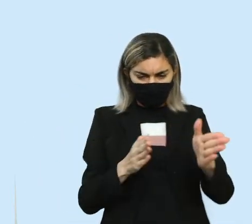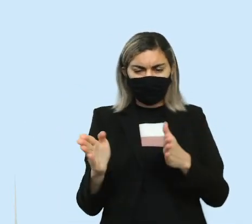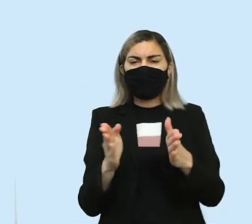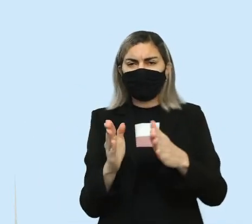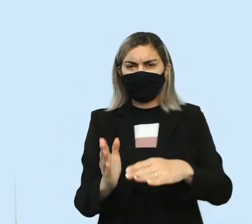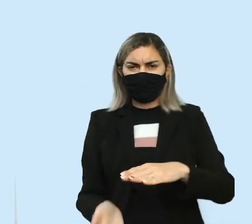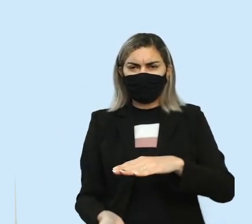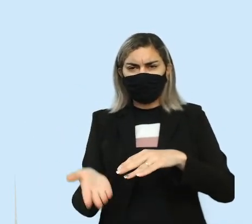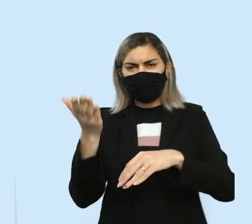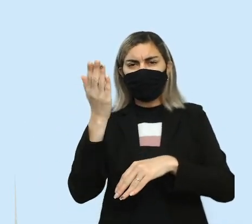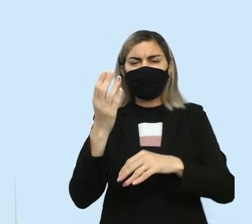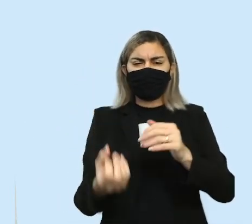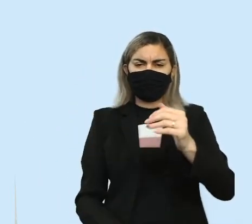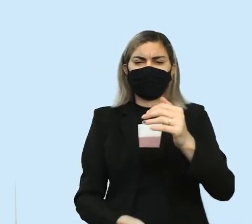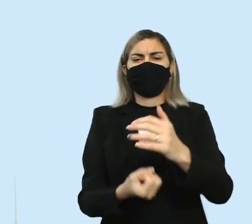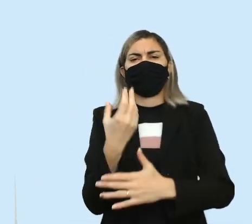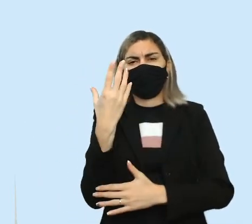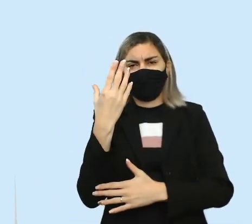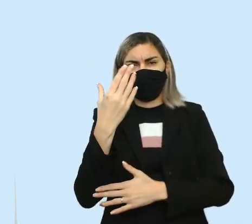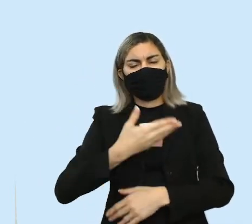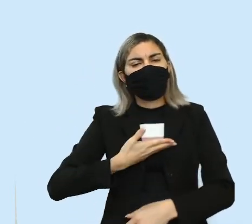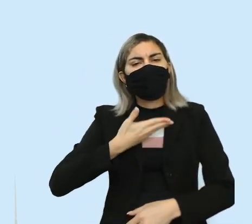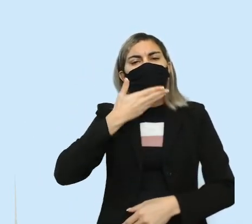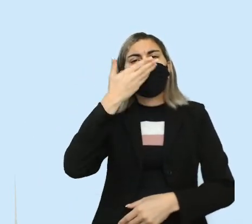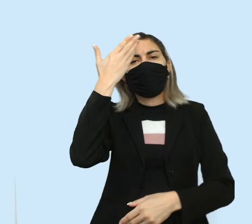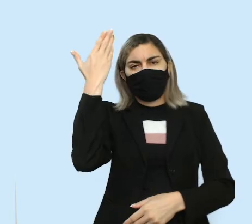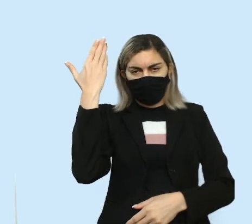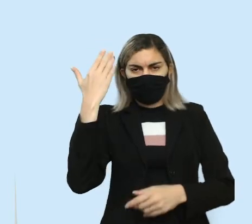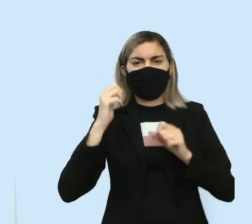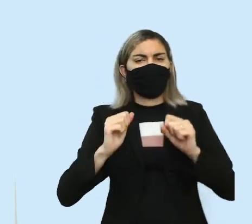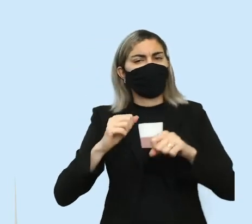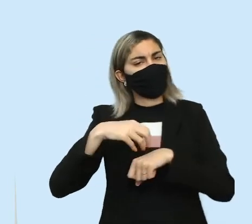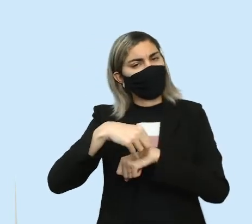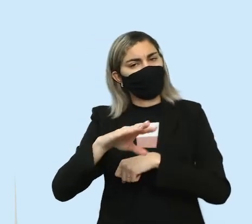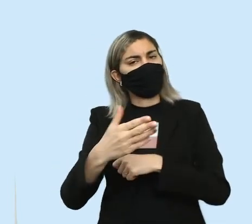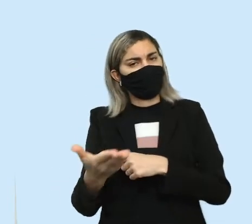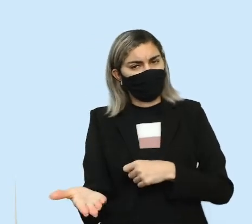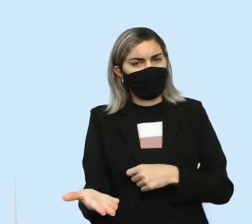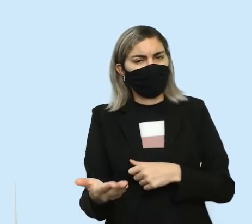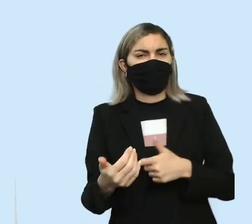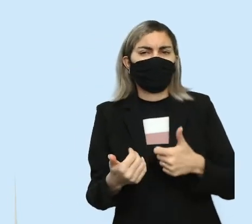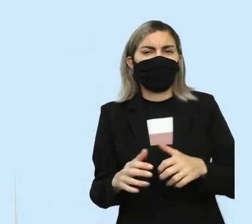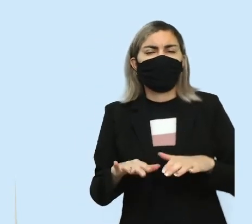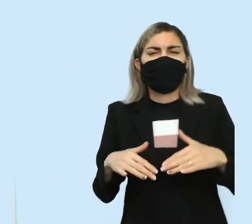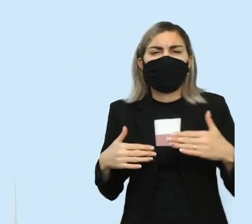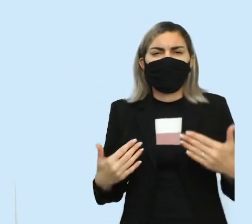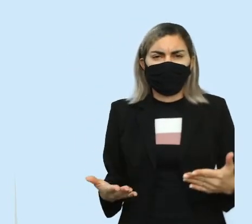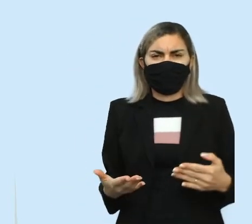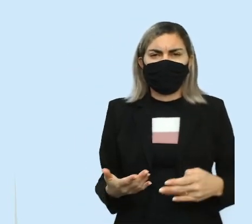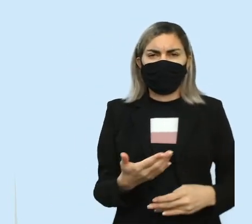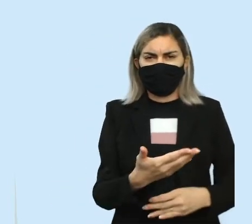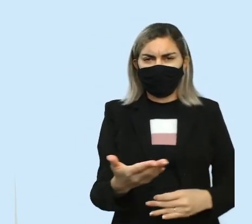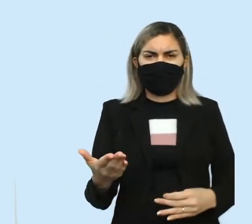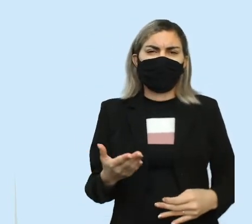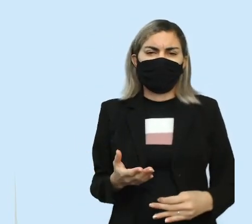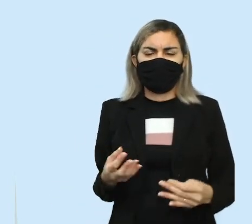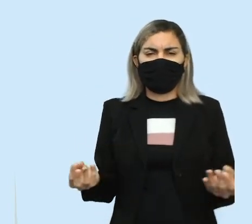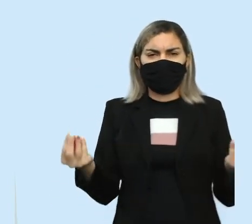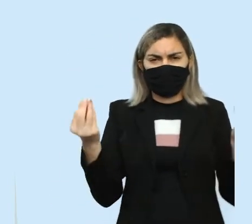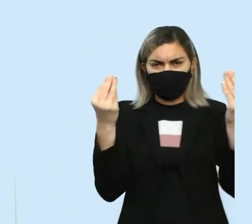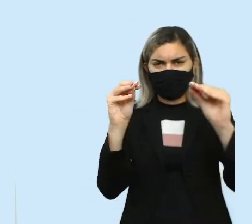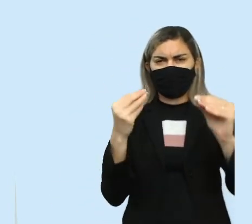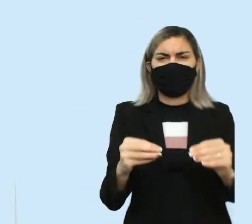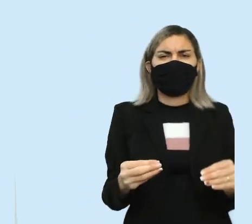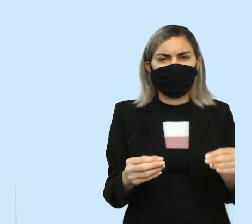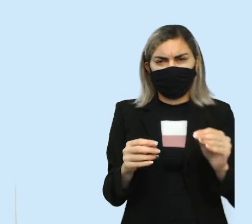Idade Média, quando surgem os muçulmanos, né? Que a gente pode colocar aqui. Beleza? Então, feito isso, vamos colocar